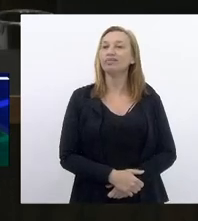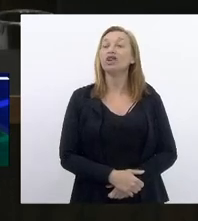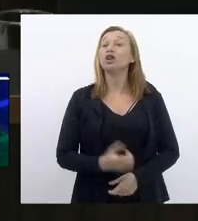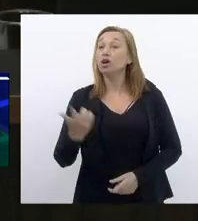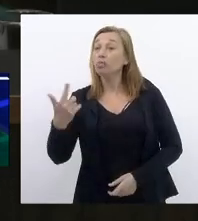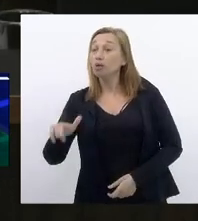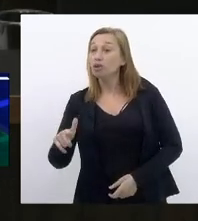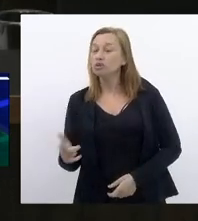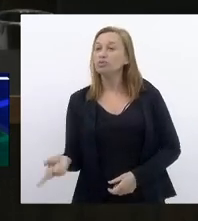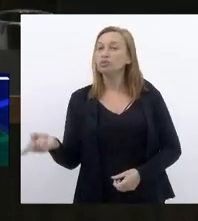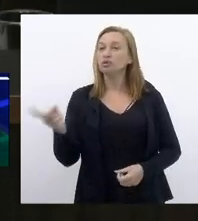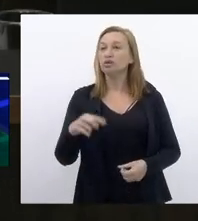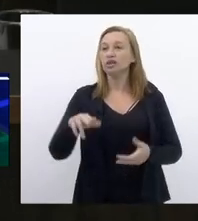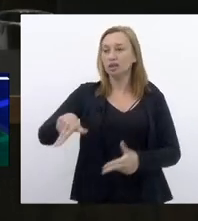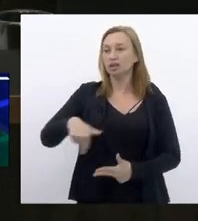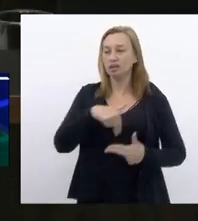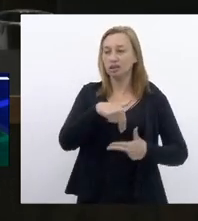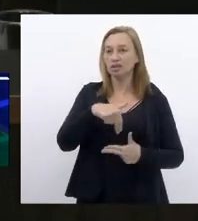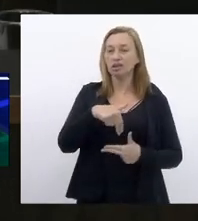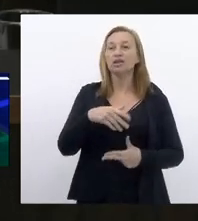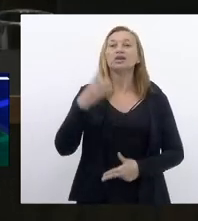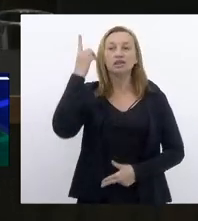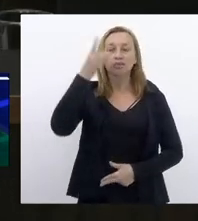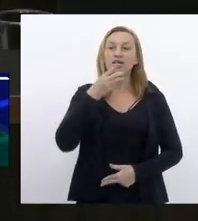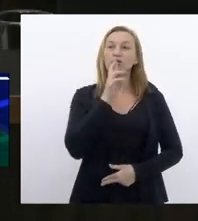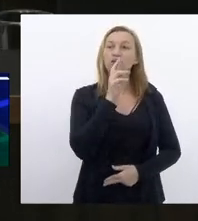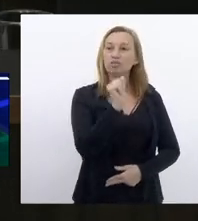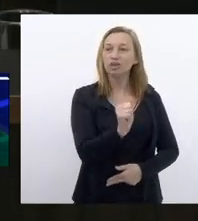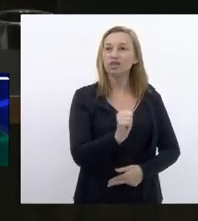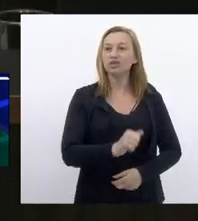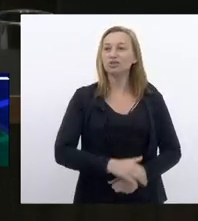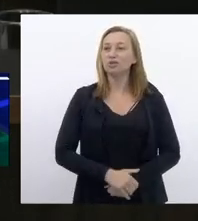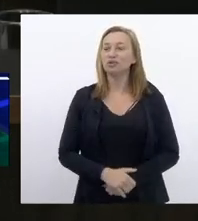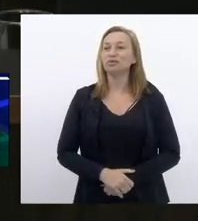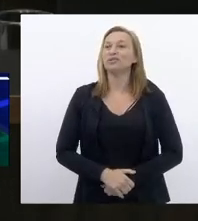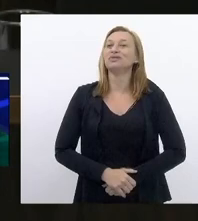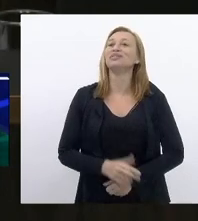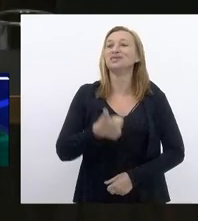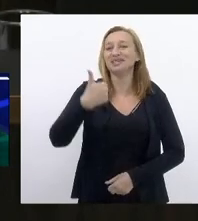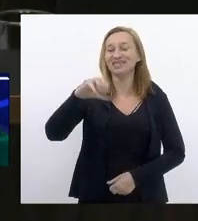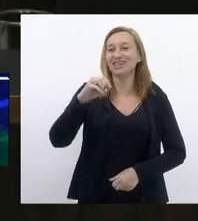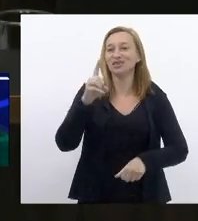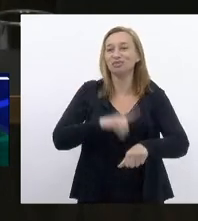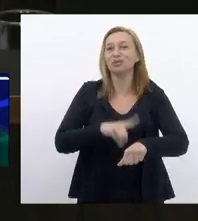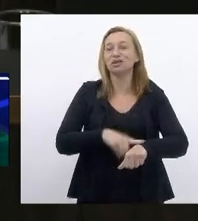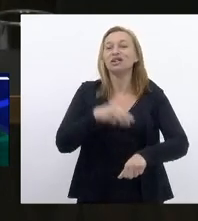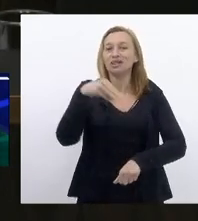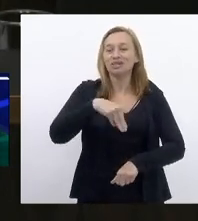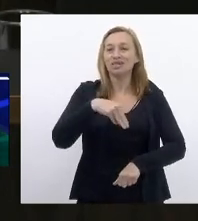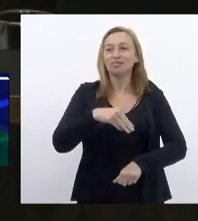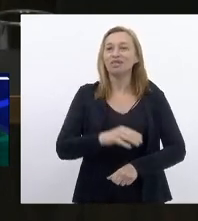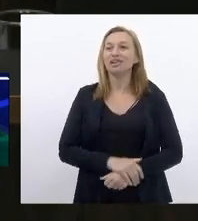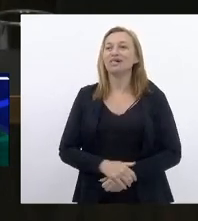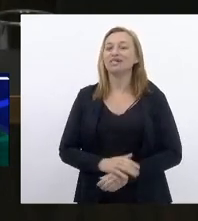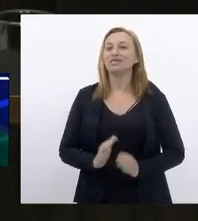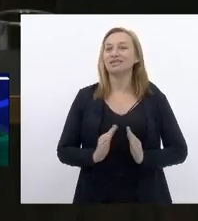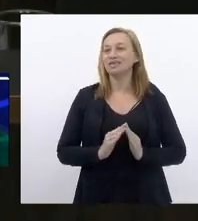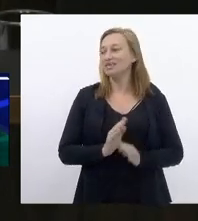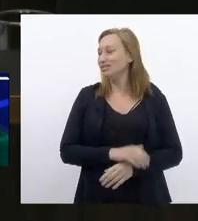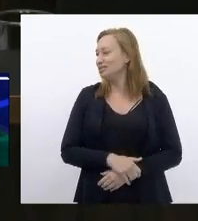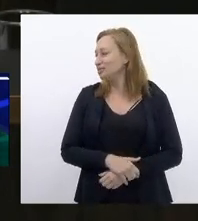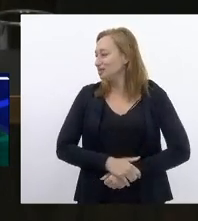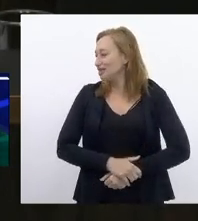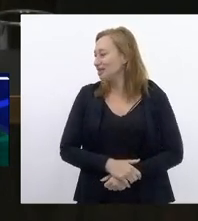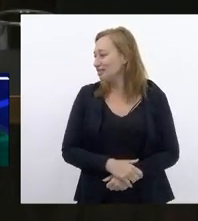Próximo orador inscrito é o nobre deputado Rodrigo Amorim. Vossa Excelência dispõe de 10 minutos no tempo regimental.